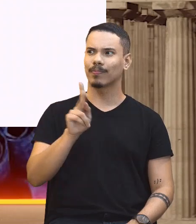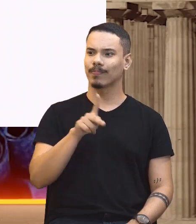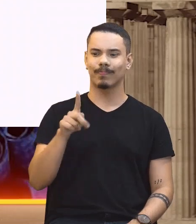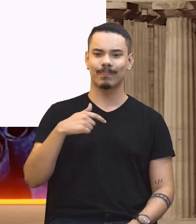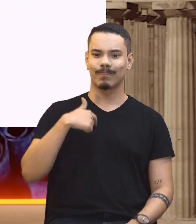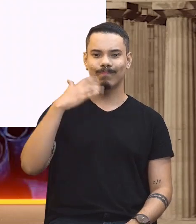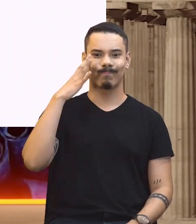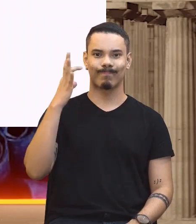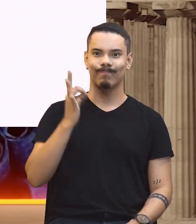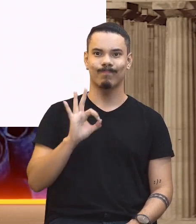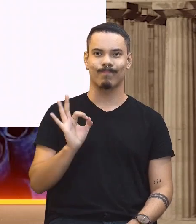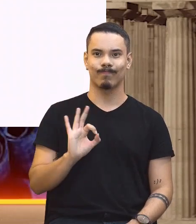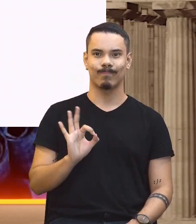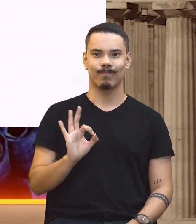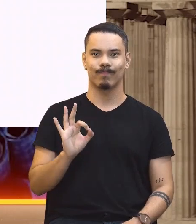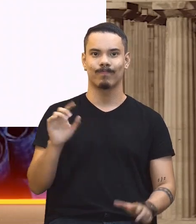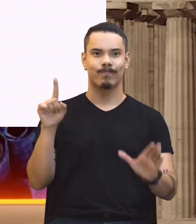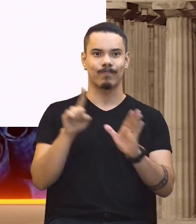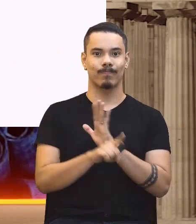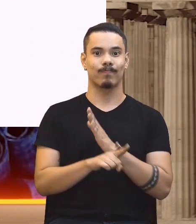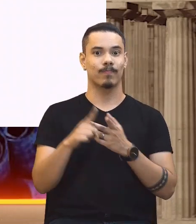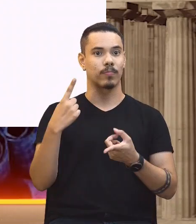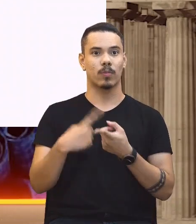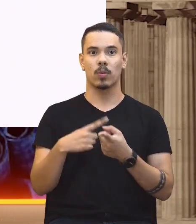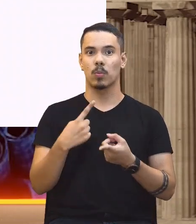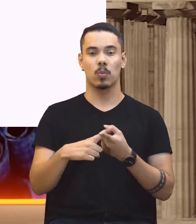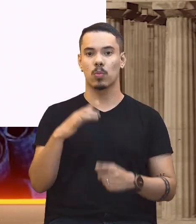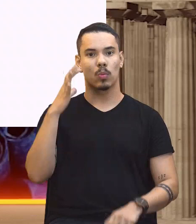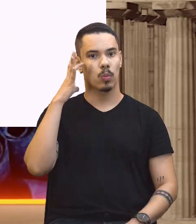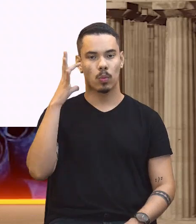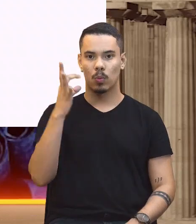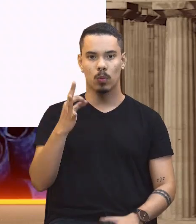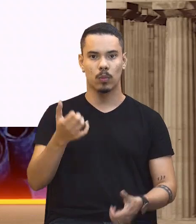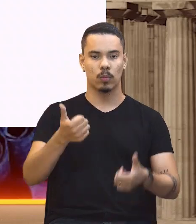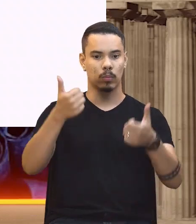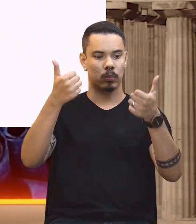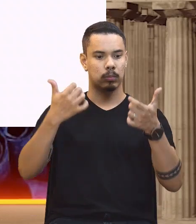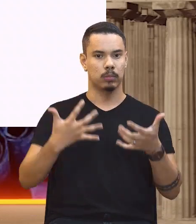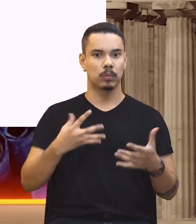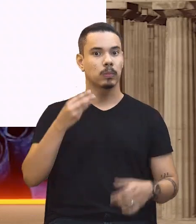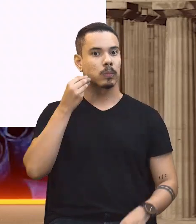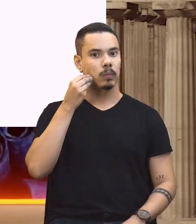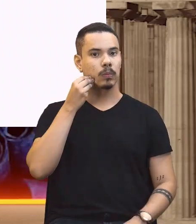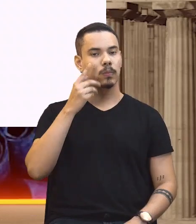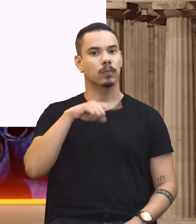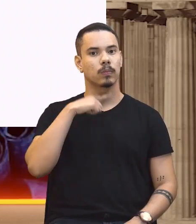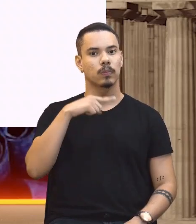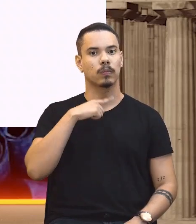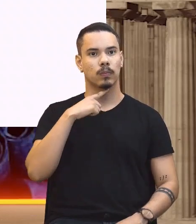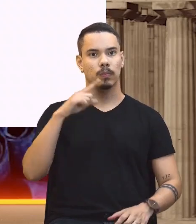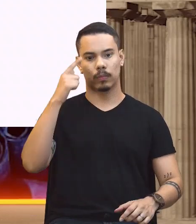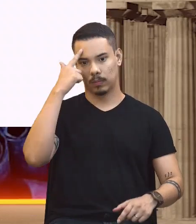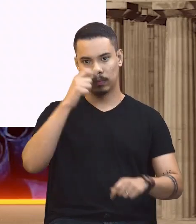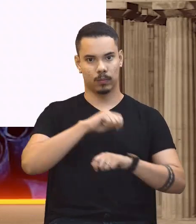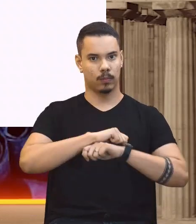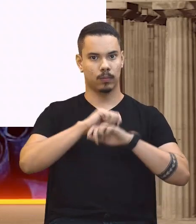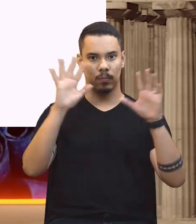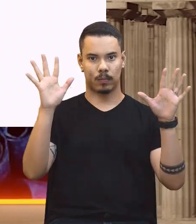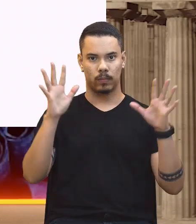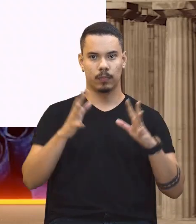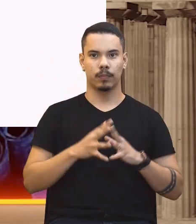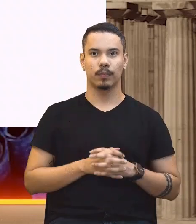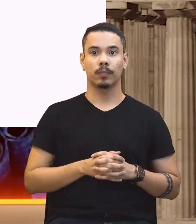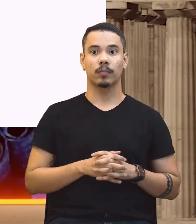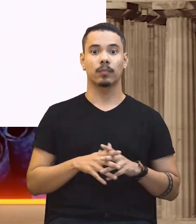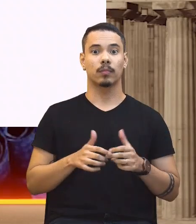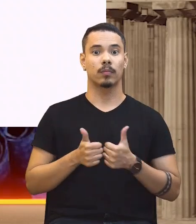compreendi muito bem essa questão. Por que que não compreendeu? Então, vamos tentar tirar essas dúvidas de vocês. Então, olha só, conforme o